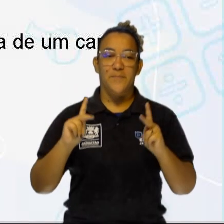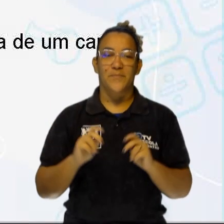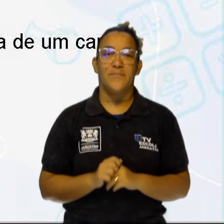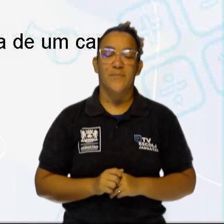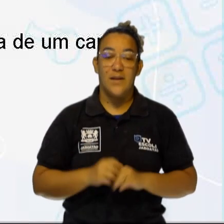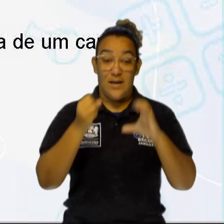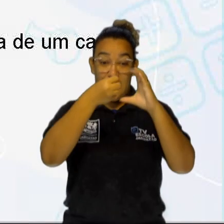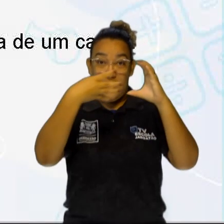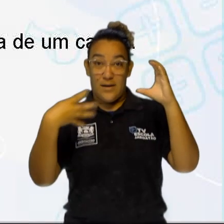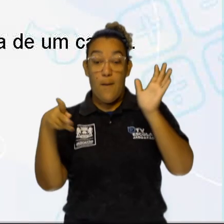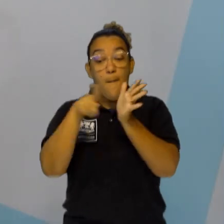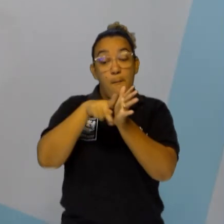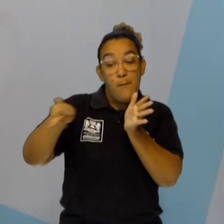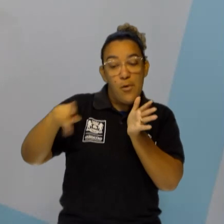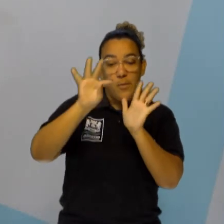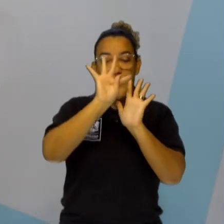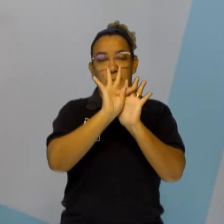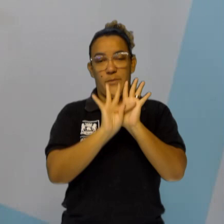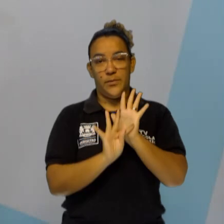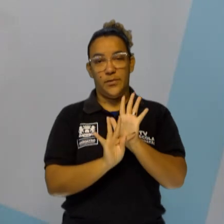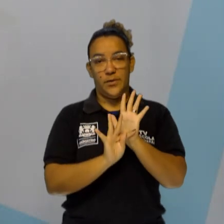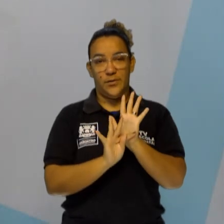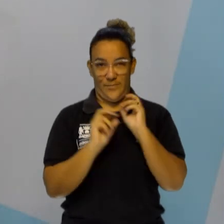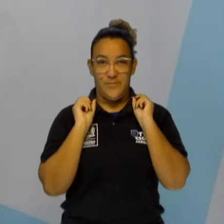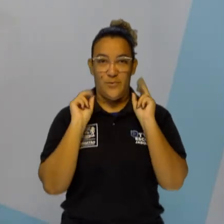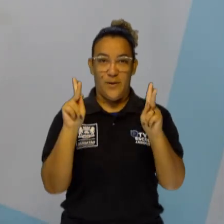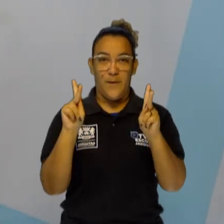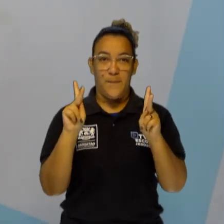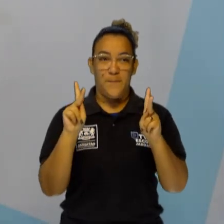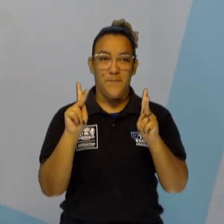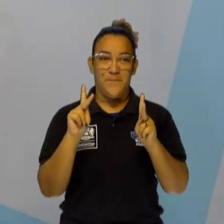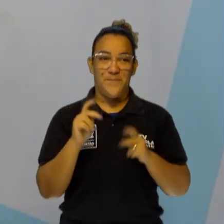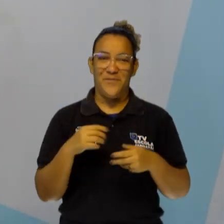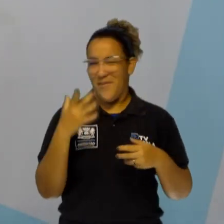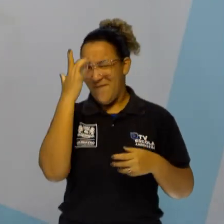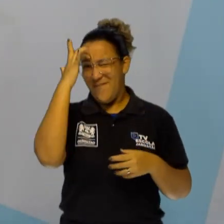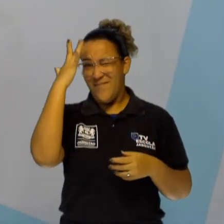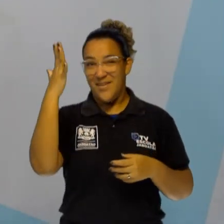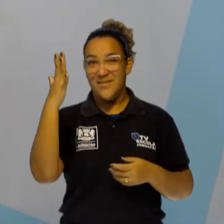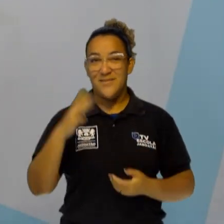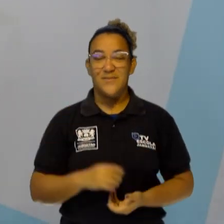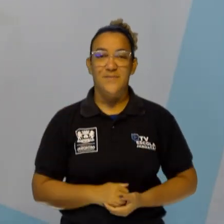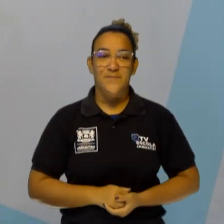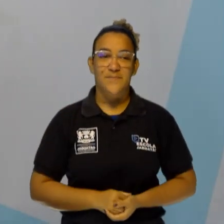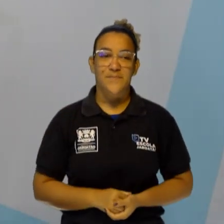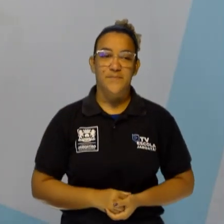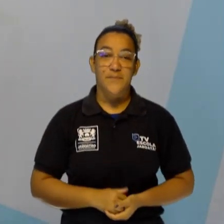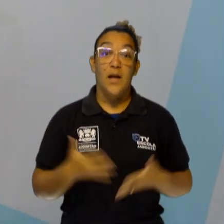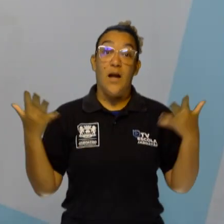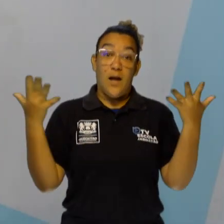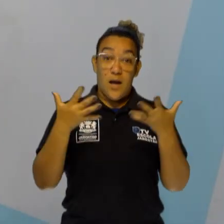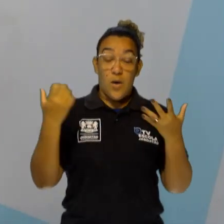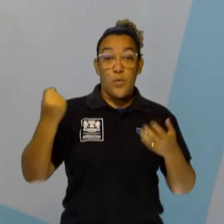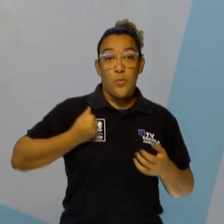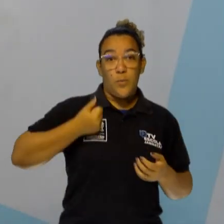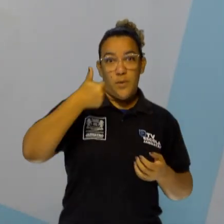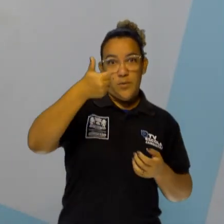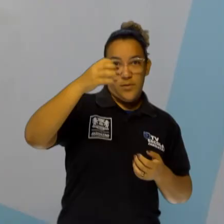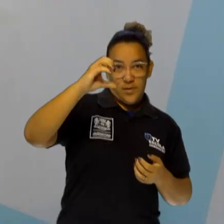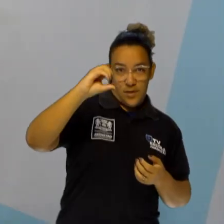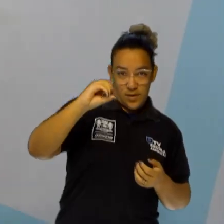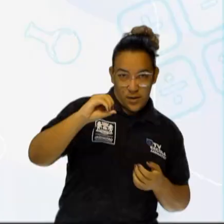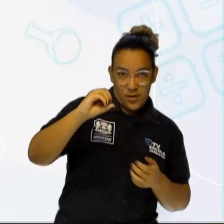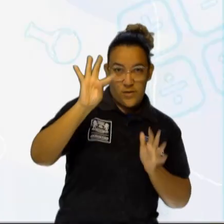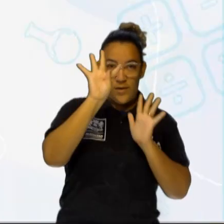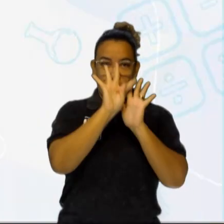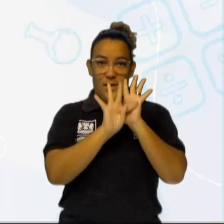são próprias desse texto. Tranquilo? Questão tranquila, né? Vamos agora para a questão do número 10, que vai utilizar o texto 9. Aí na tela